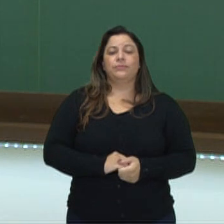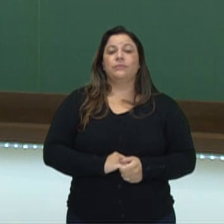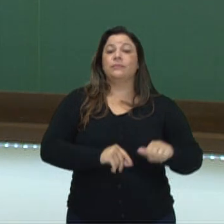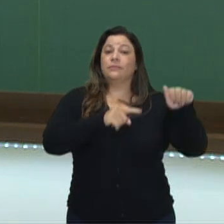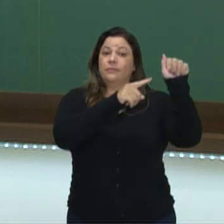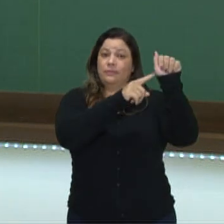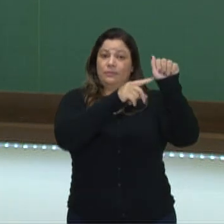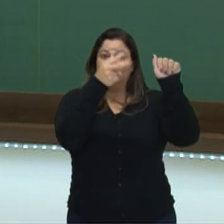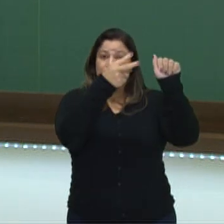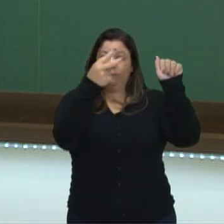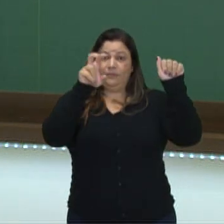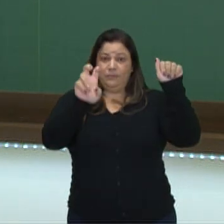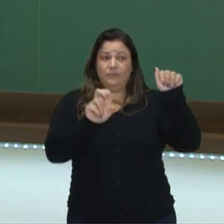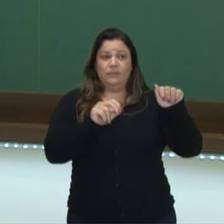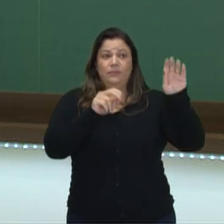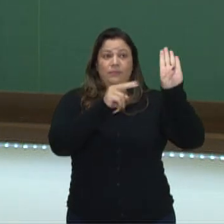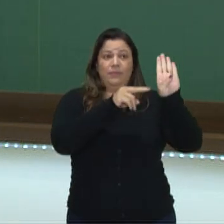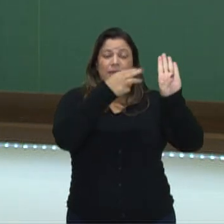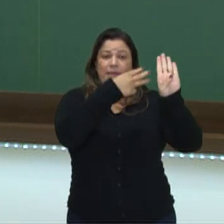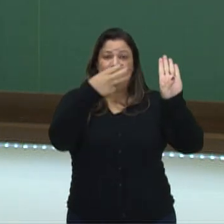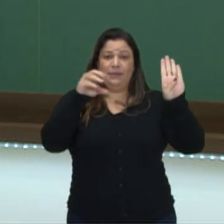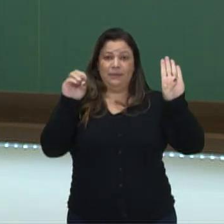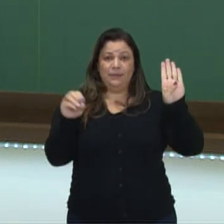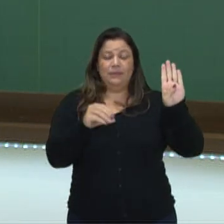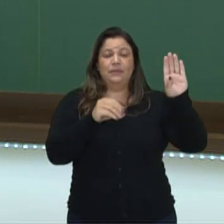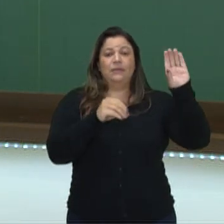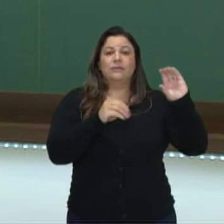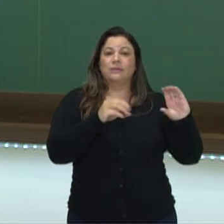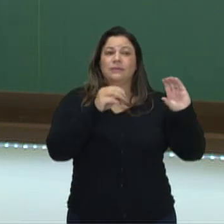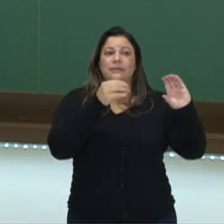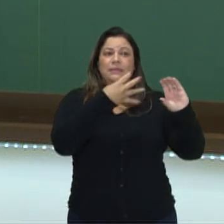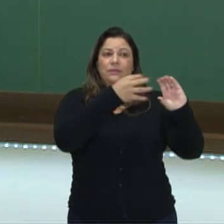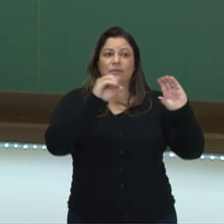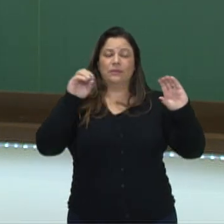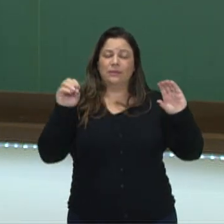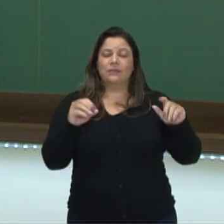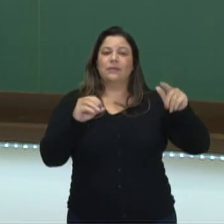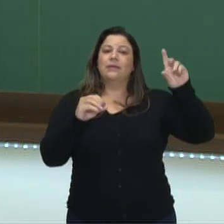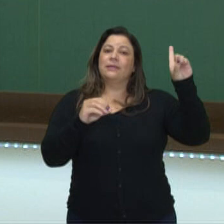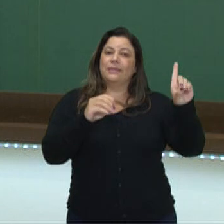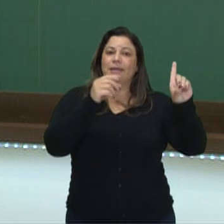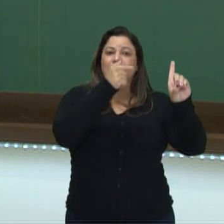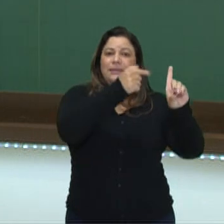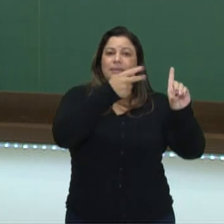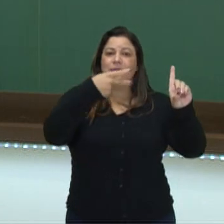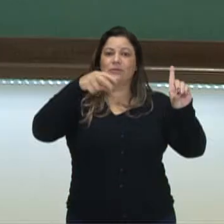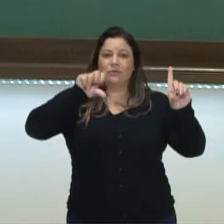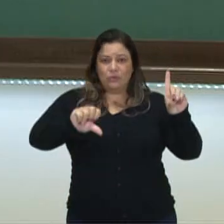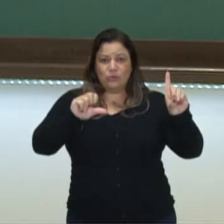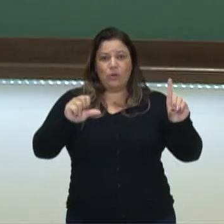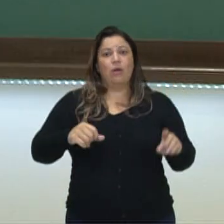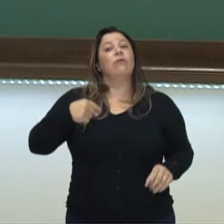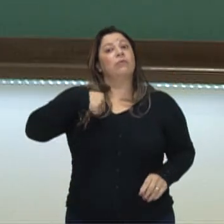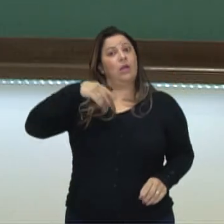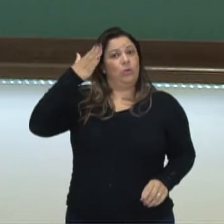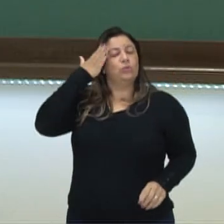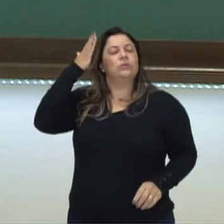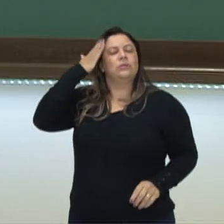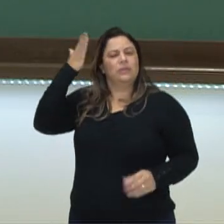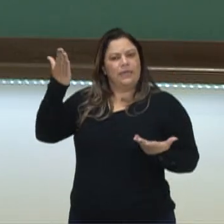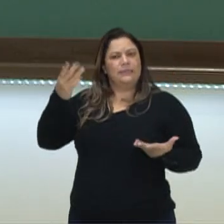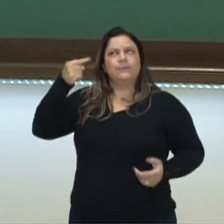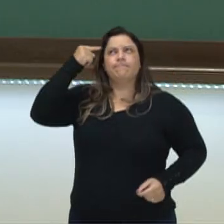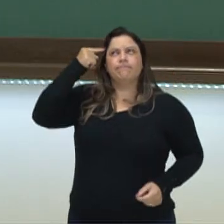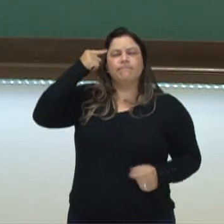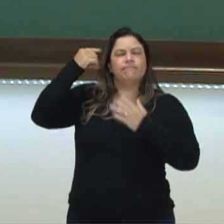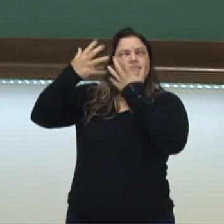B, 300. Letra C, 400. E letra D, 729. Eu já sei a resposta. Eu já tenho aqui na